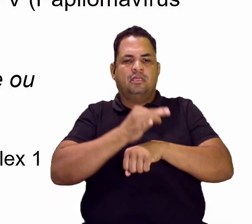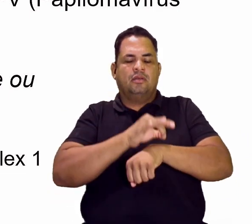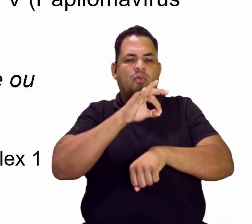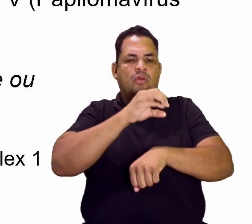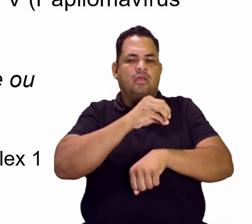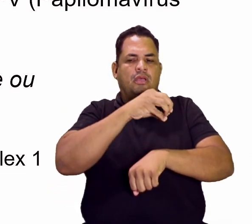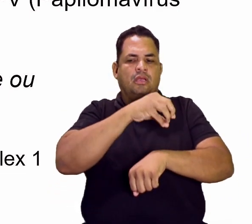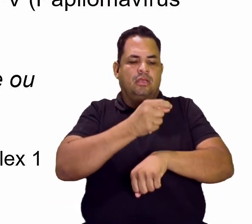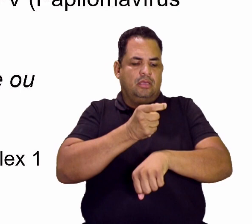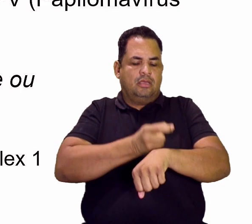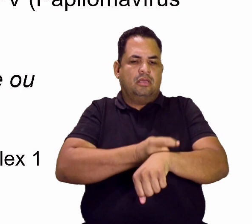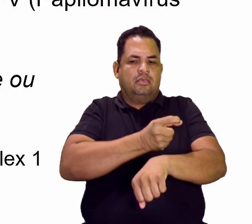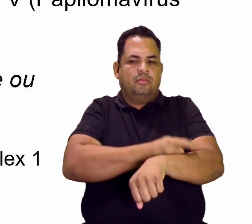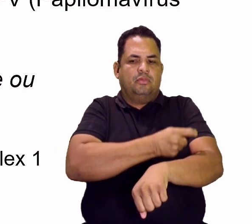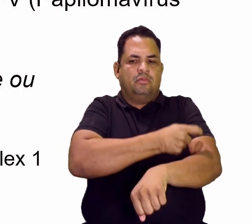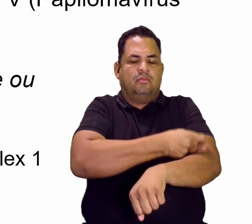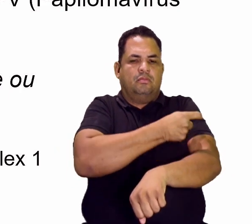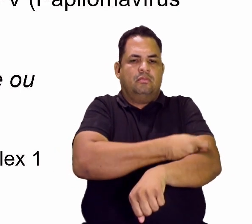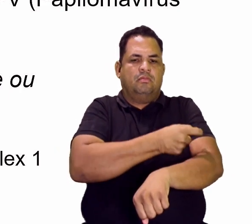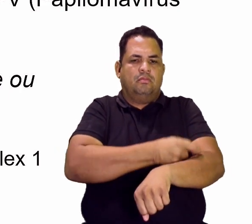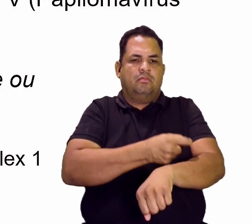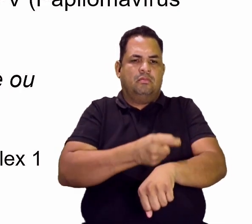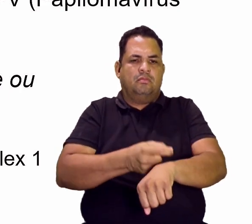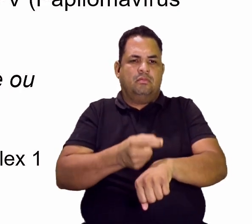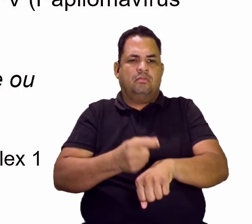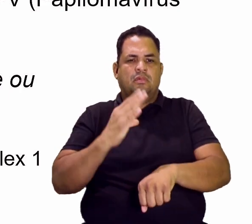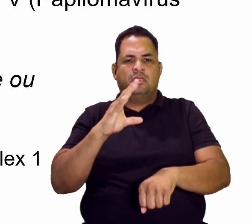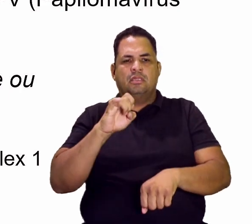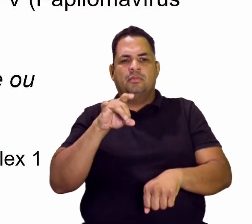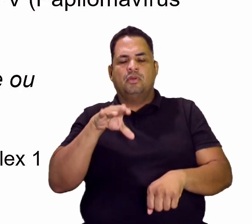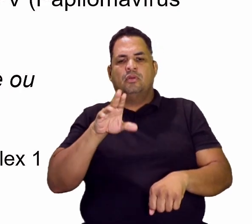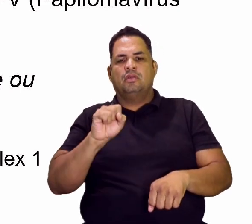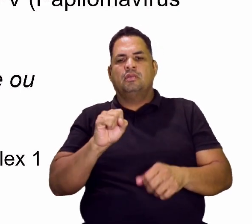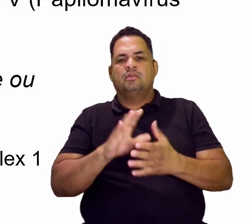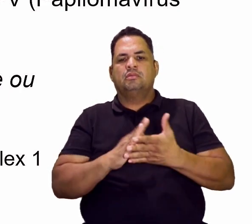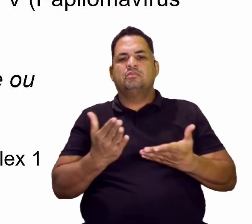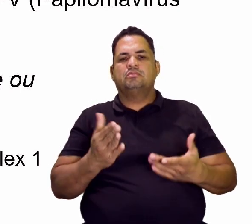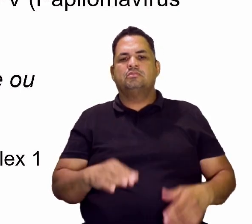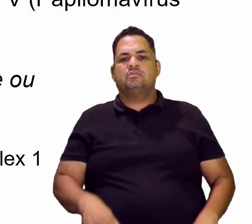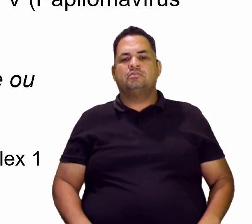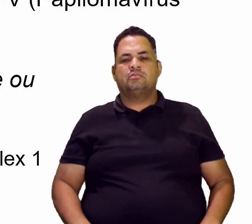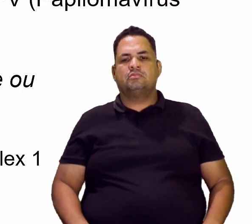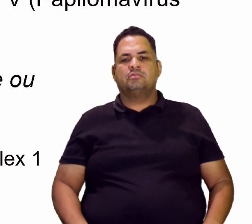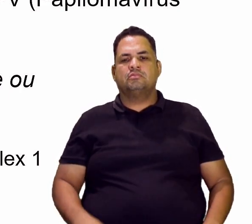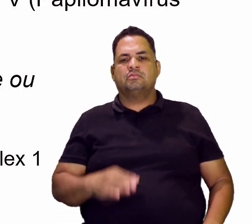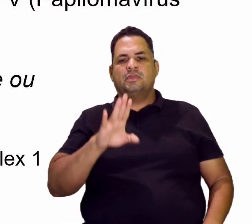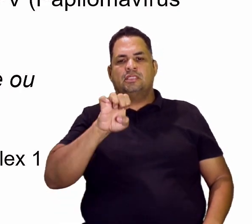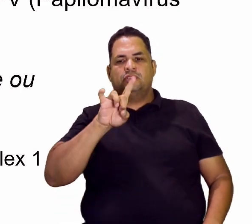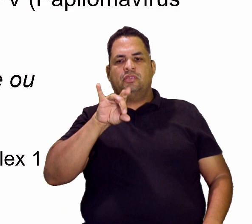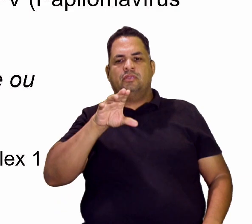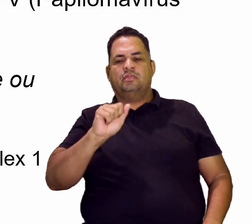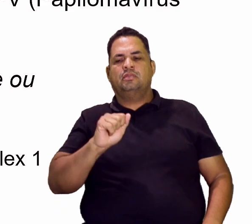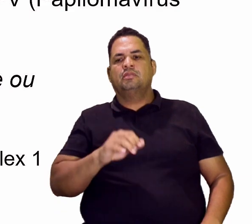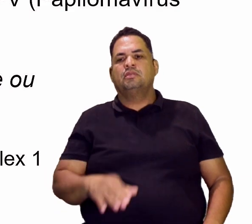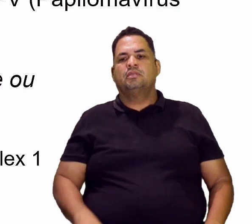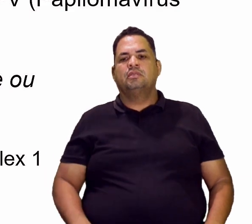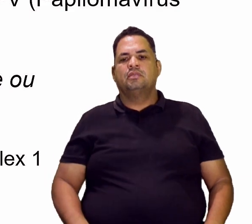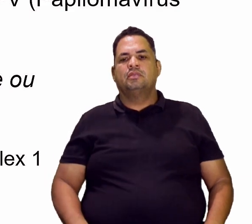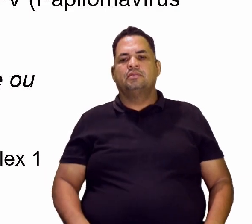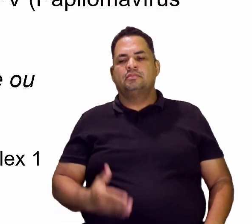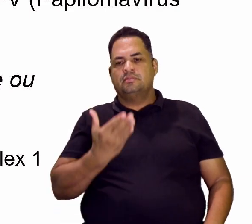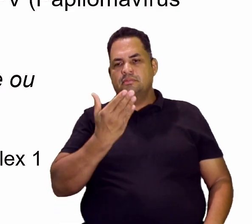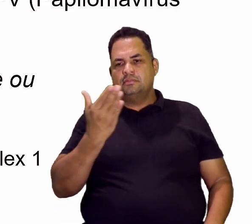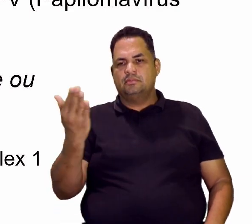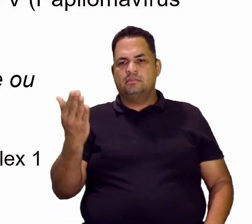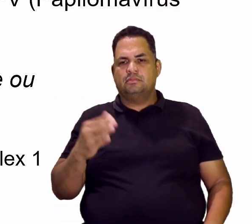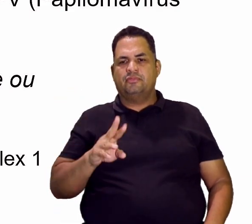de catapora, normalmente a gente costuma falar mesmo catapora, o agente etiológico é a